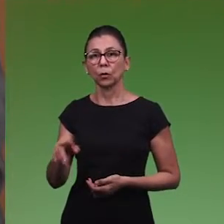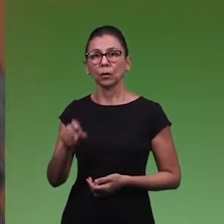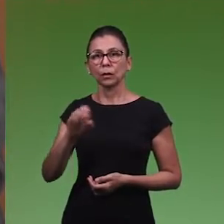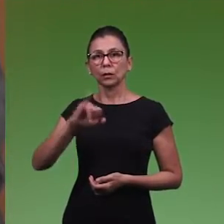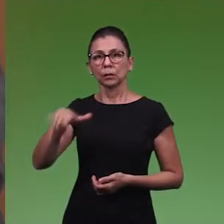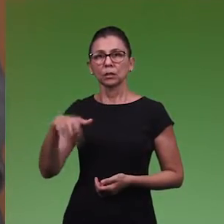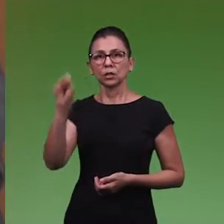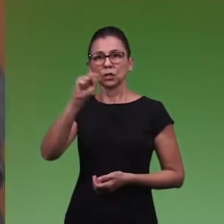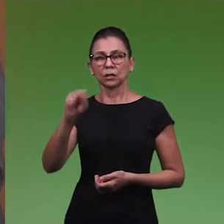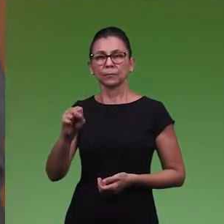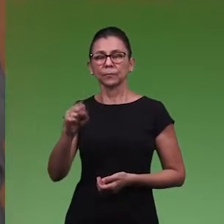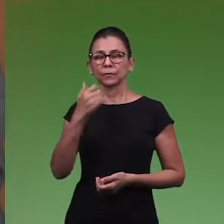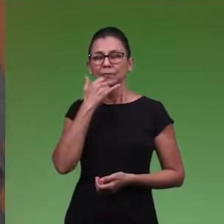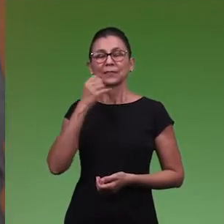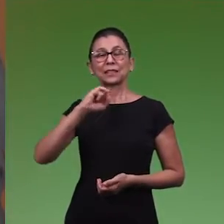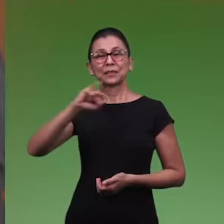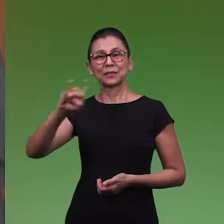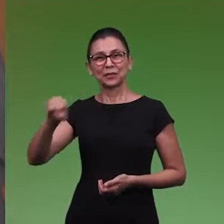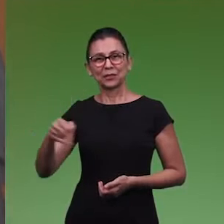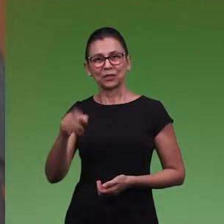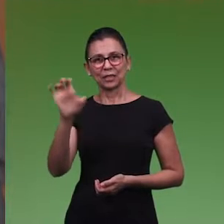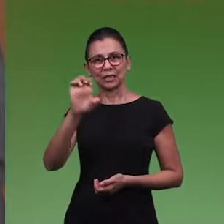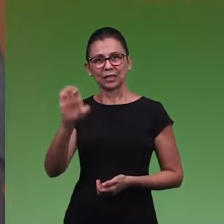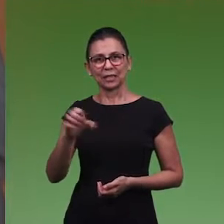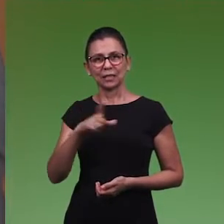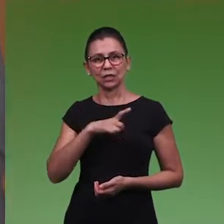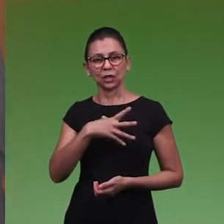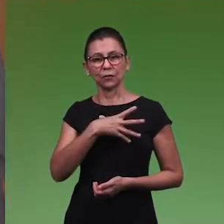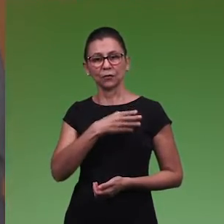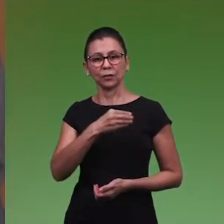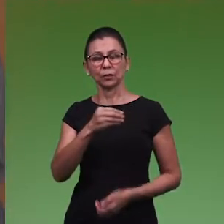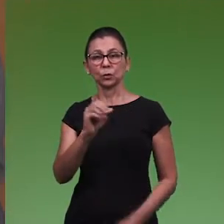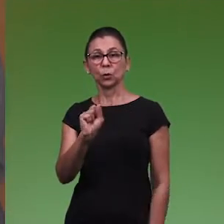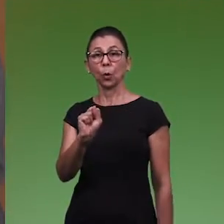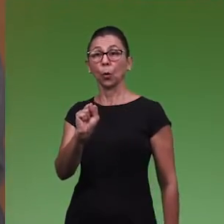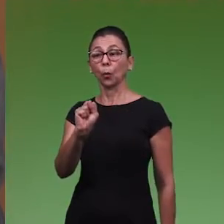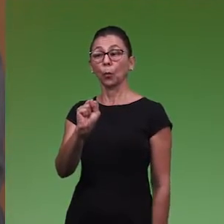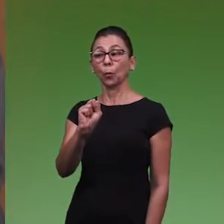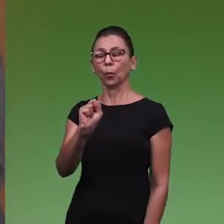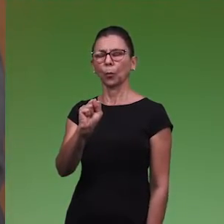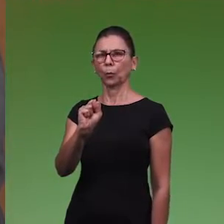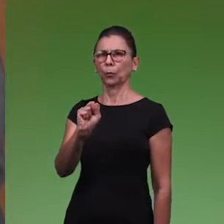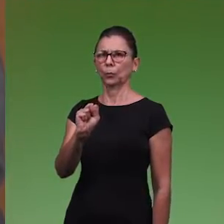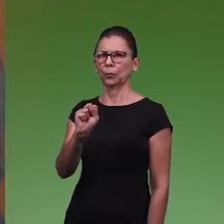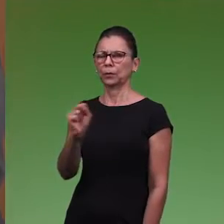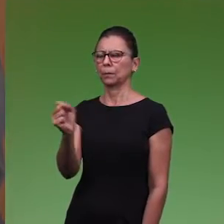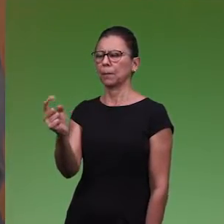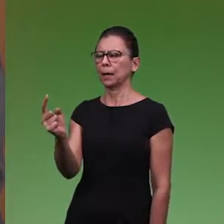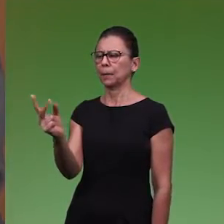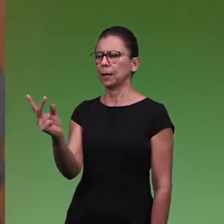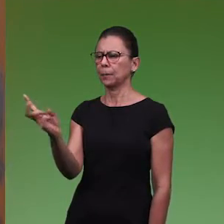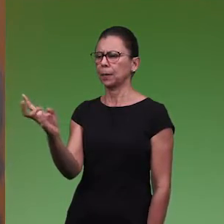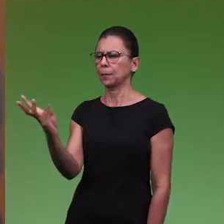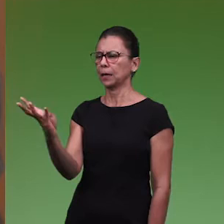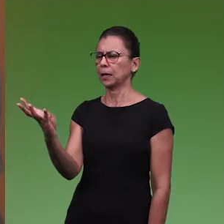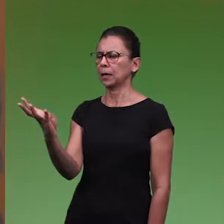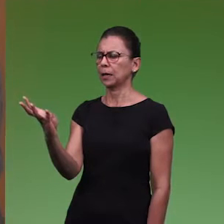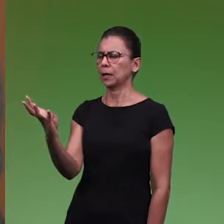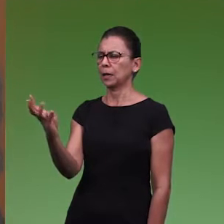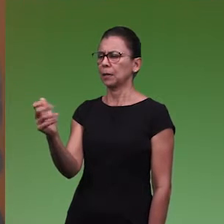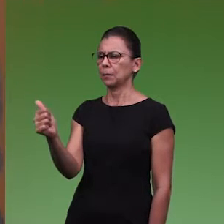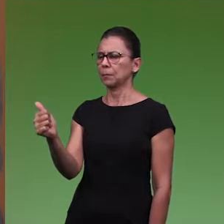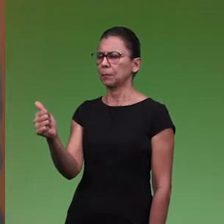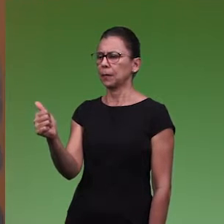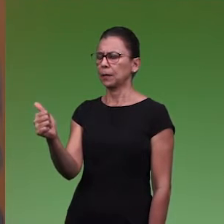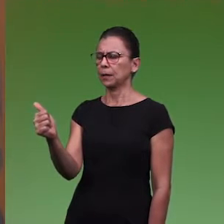8 filhos. Aí ele disse: acabaram os varões? E Jessé disse: tem um